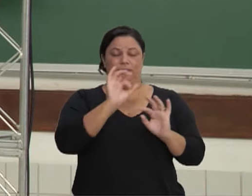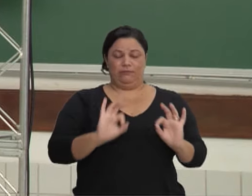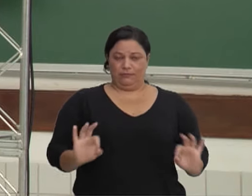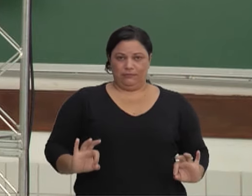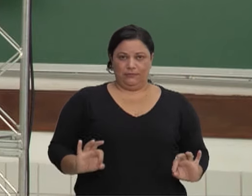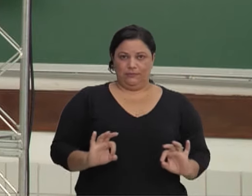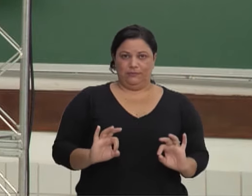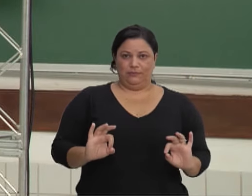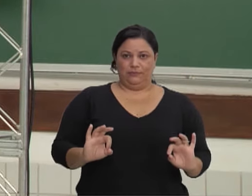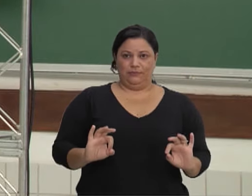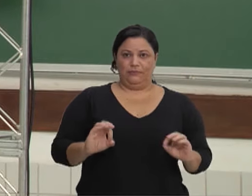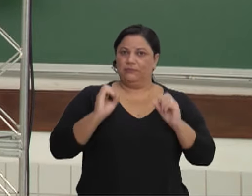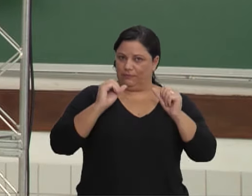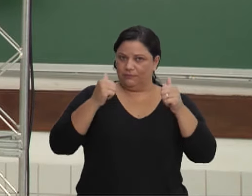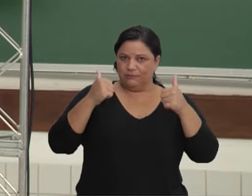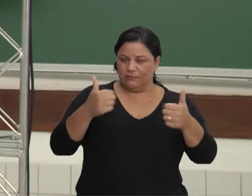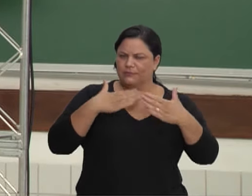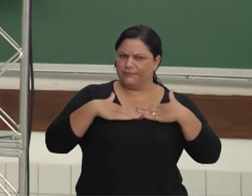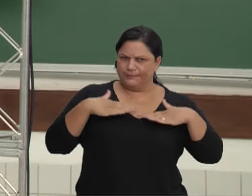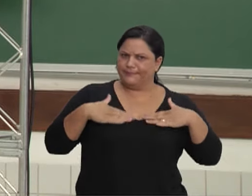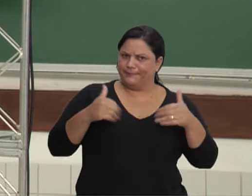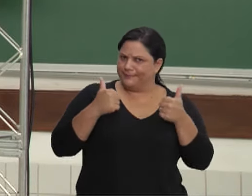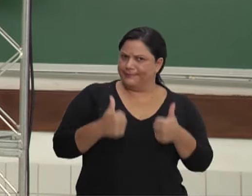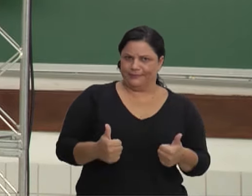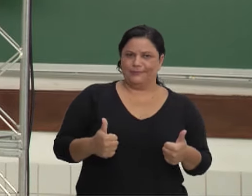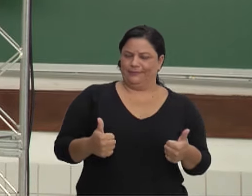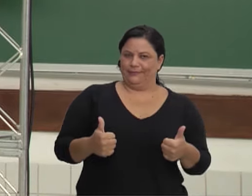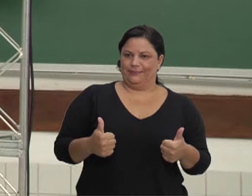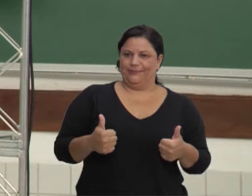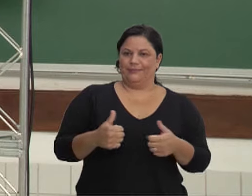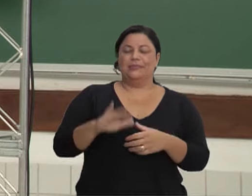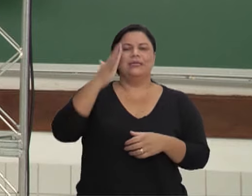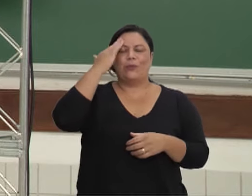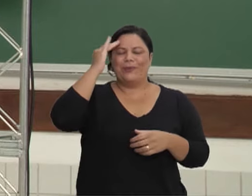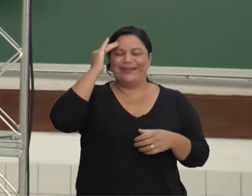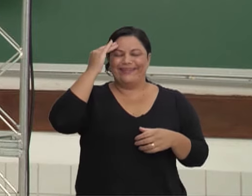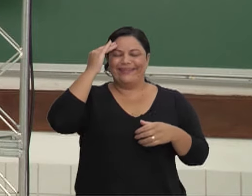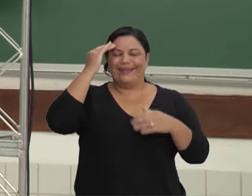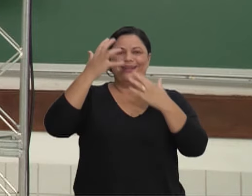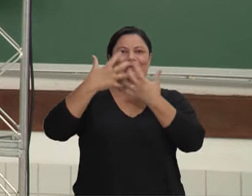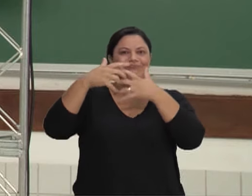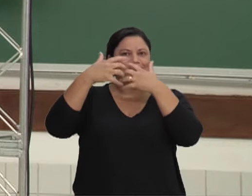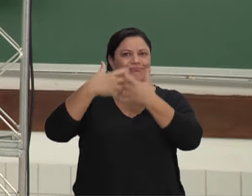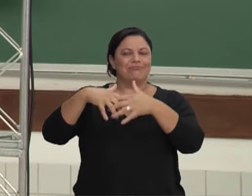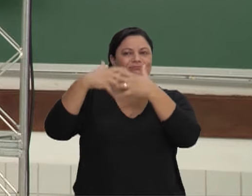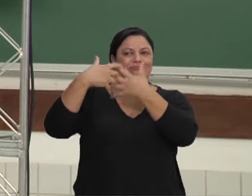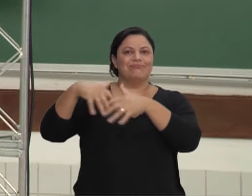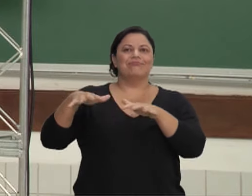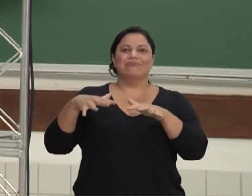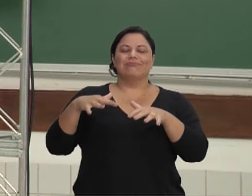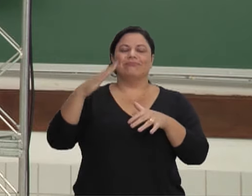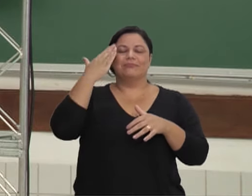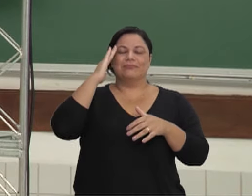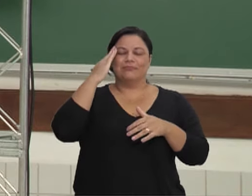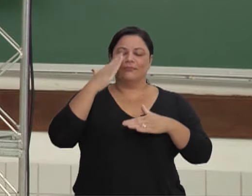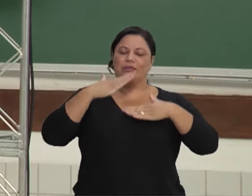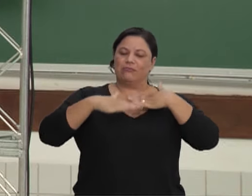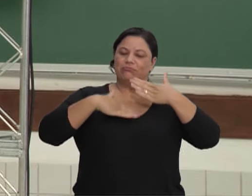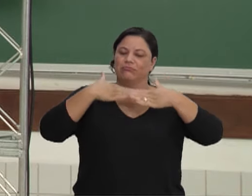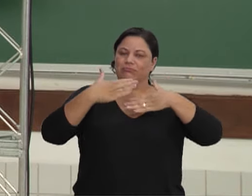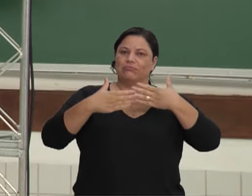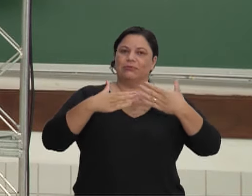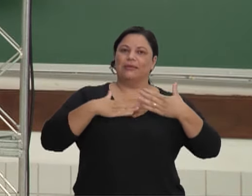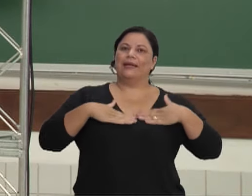Até aí, tranquilo, né? Deu para entender o raciocínio passo a passo, como se eu tivesse feito